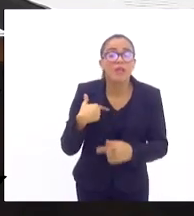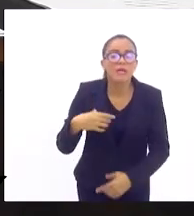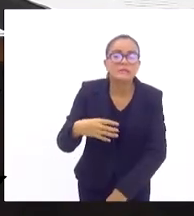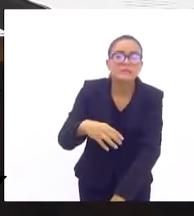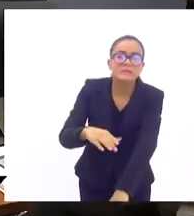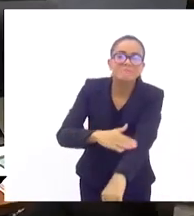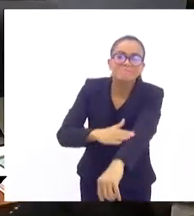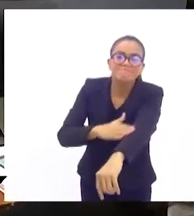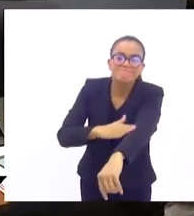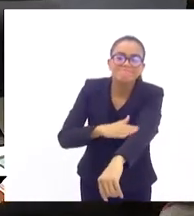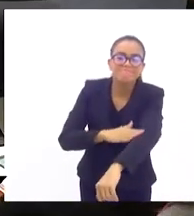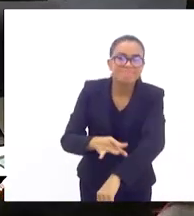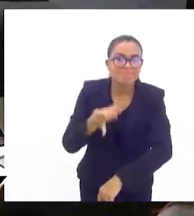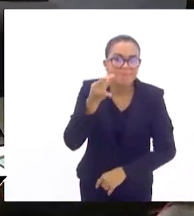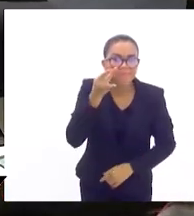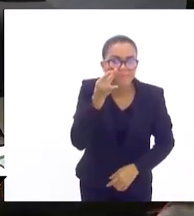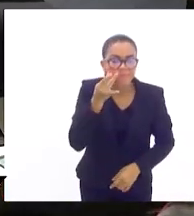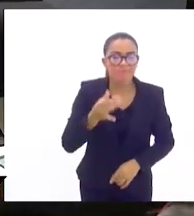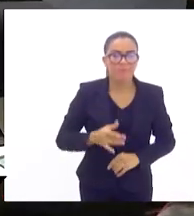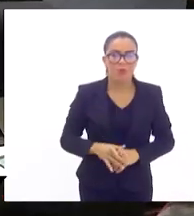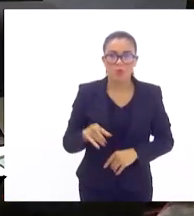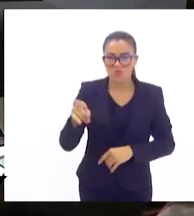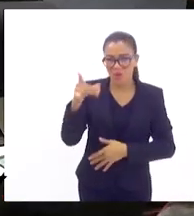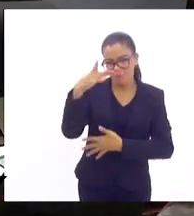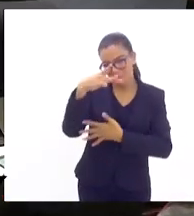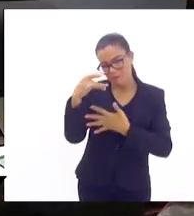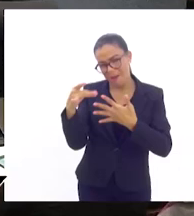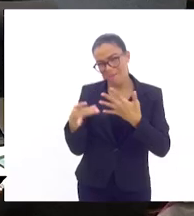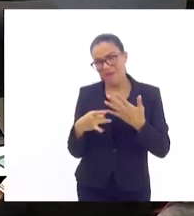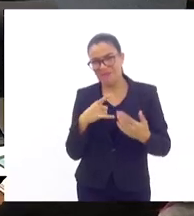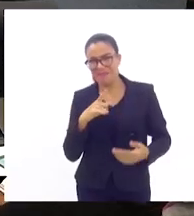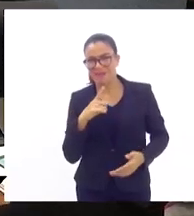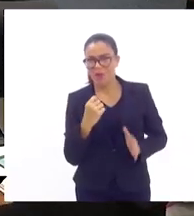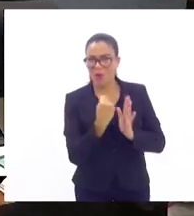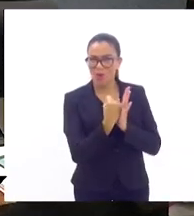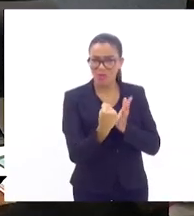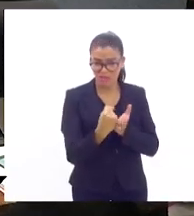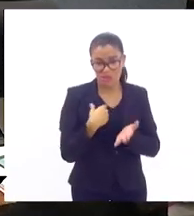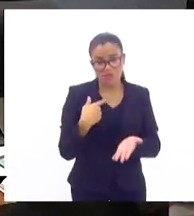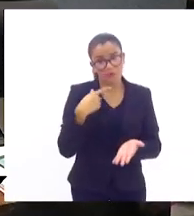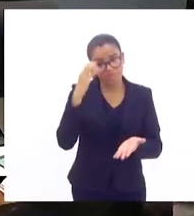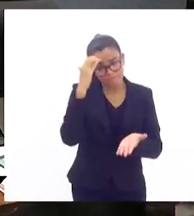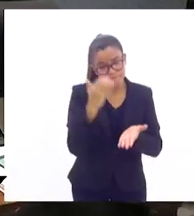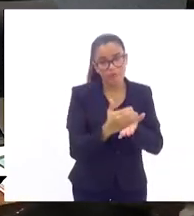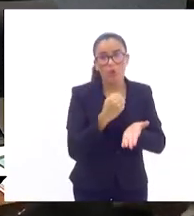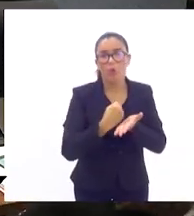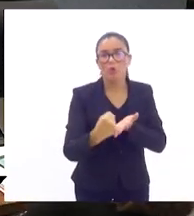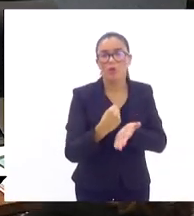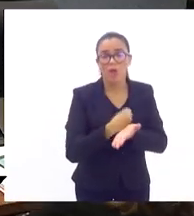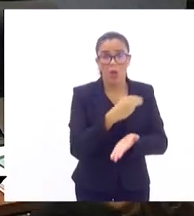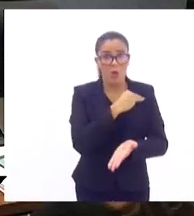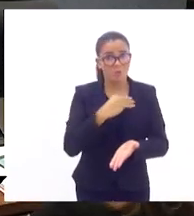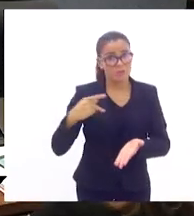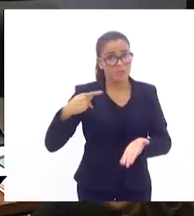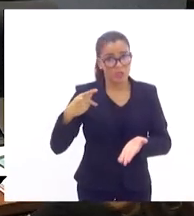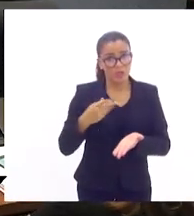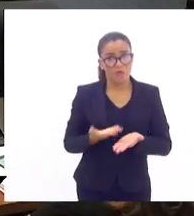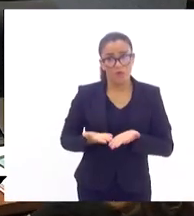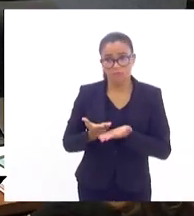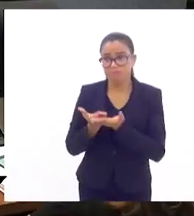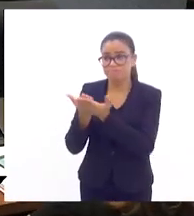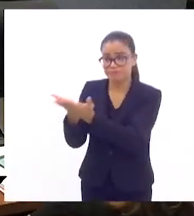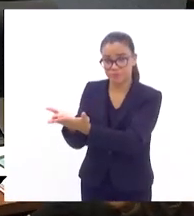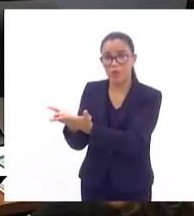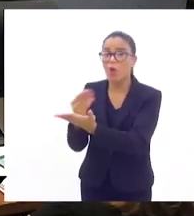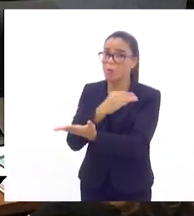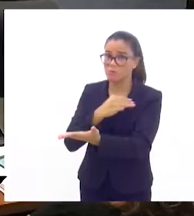sentindo falta. Então, o senhor me dá aí em detalhe, que está no contrato. Eu vou exigir no contrato. Está aqui o Ministério Público, que eu vou encaminhar uma solicitação ao